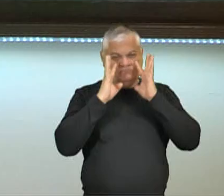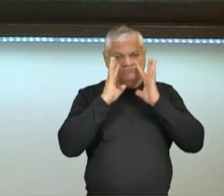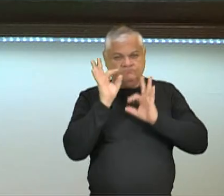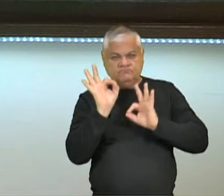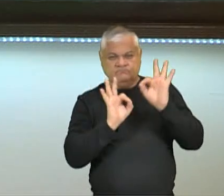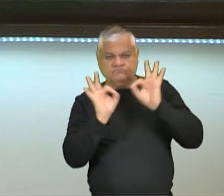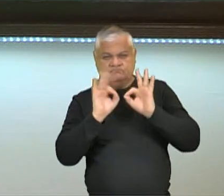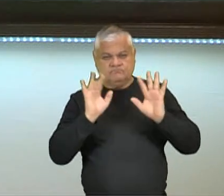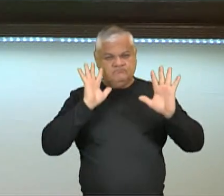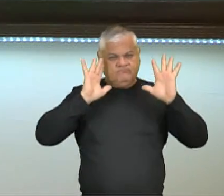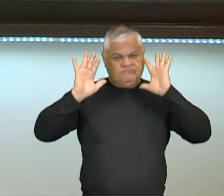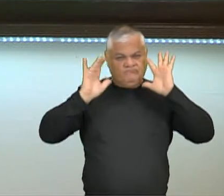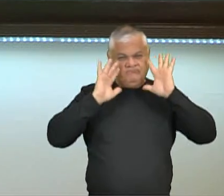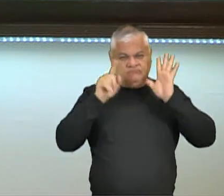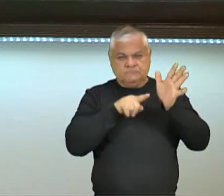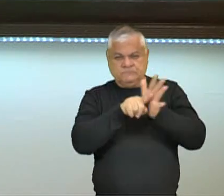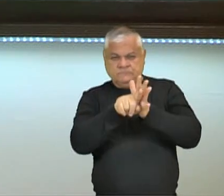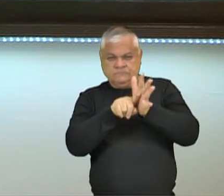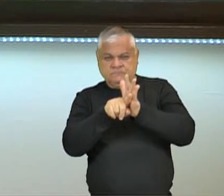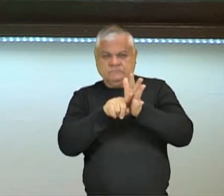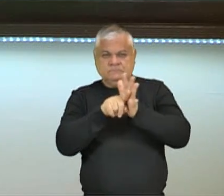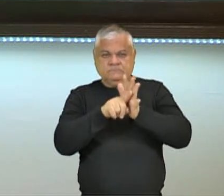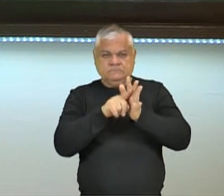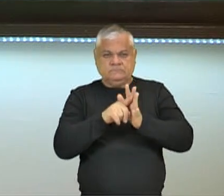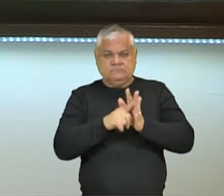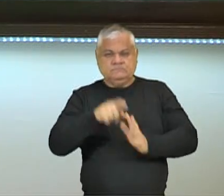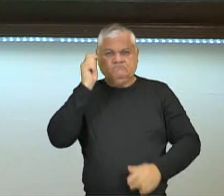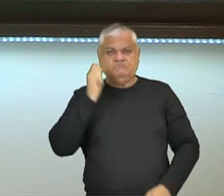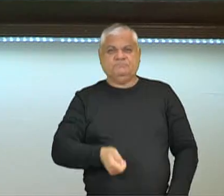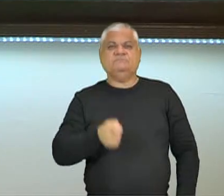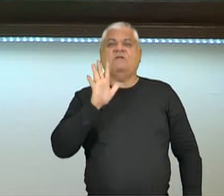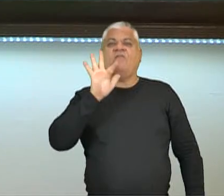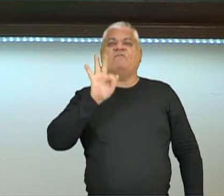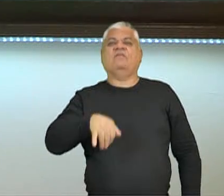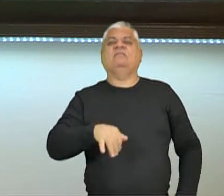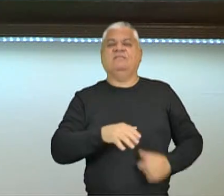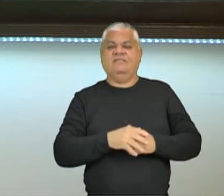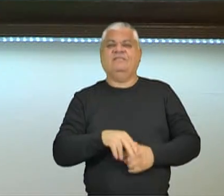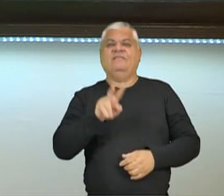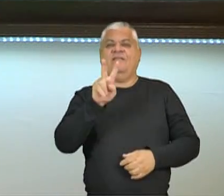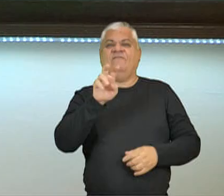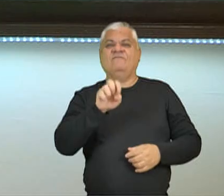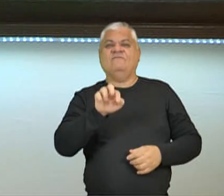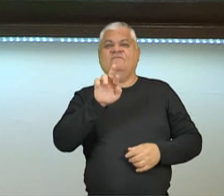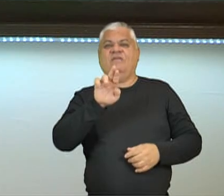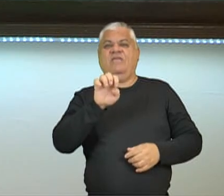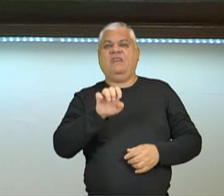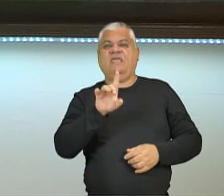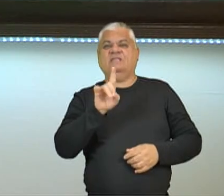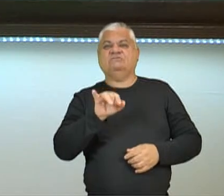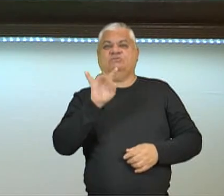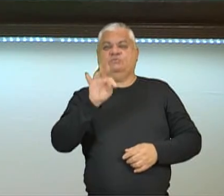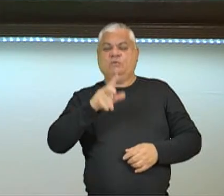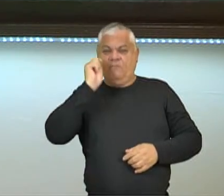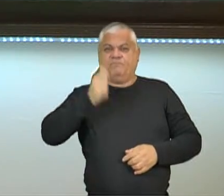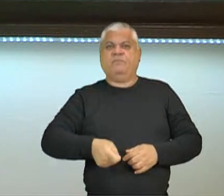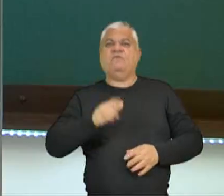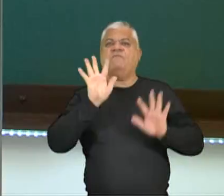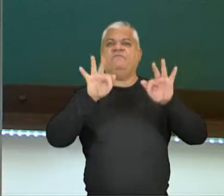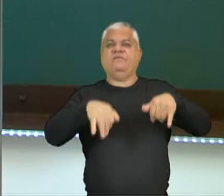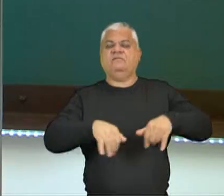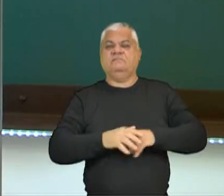uma sentença, para ajudar ali na decisão final da condenação do réu ou da ré. Tá? Então temos essa